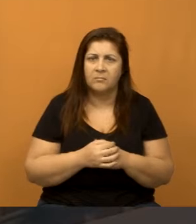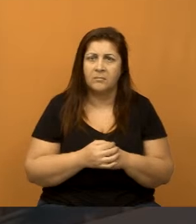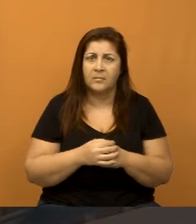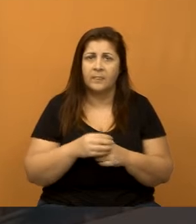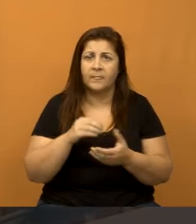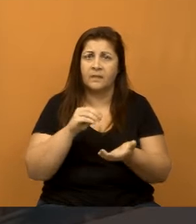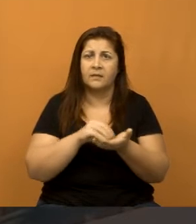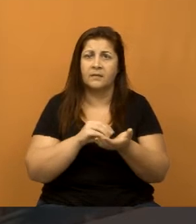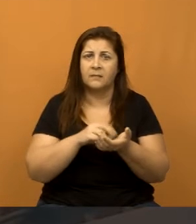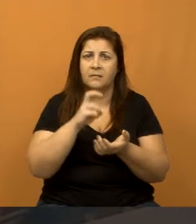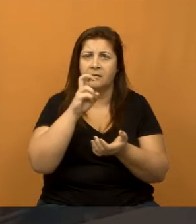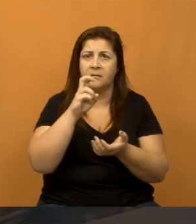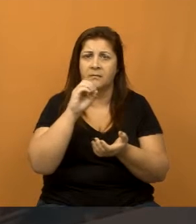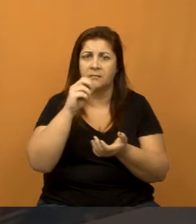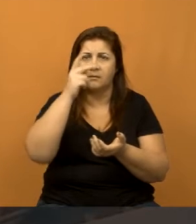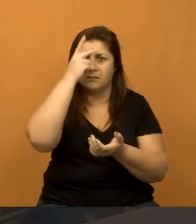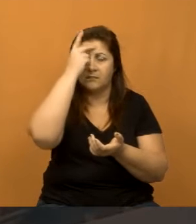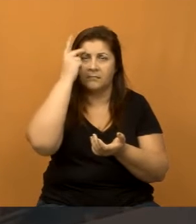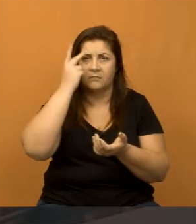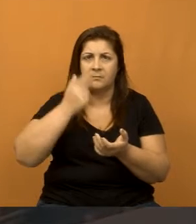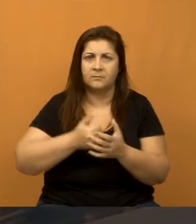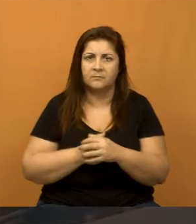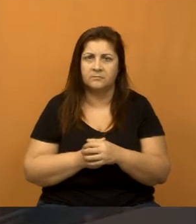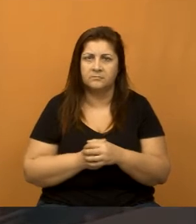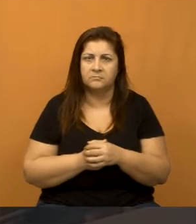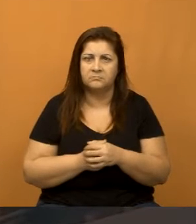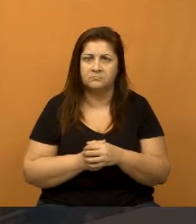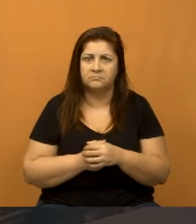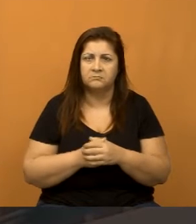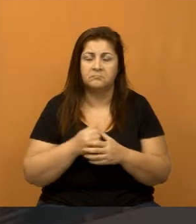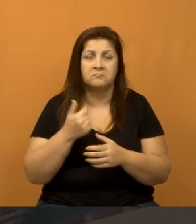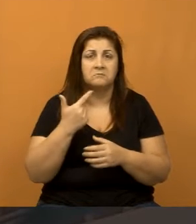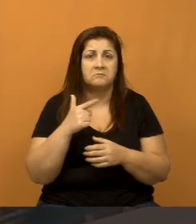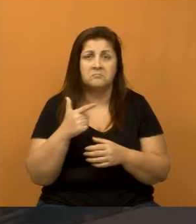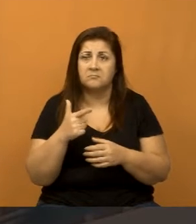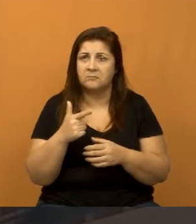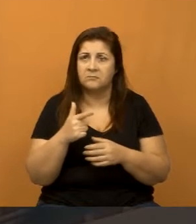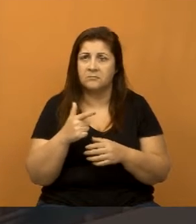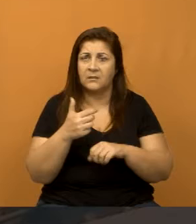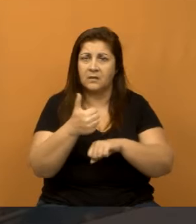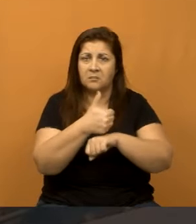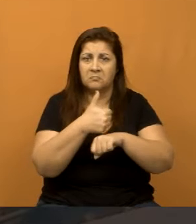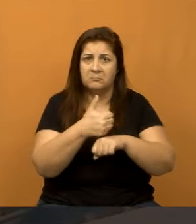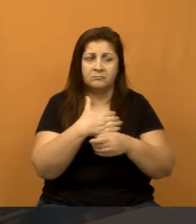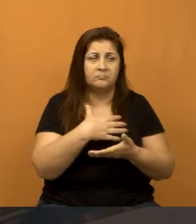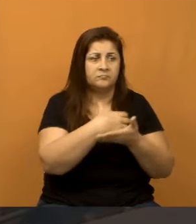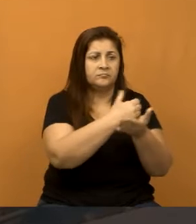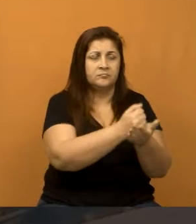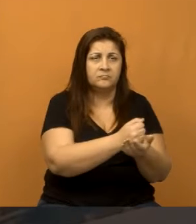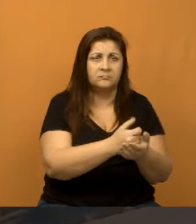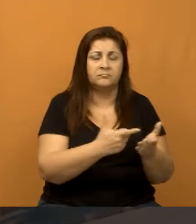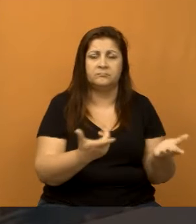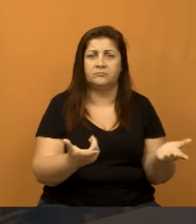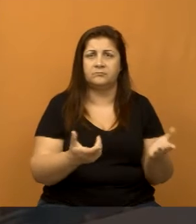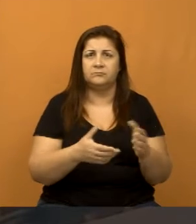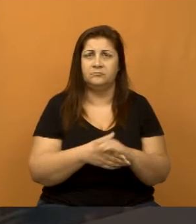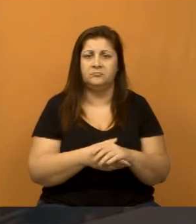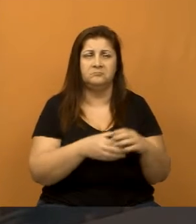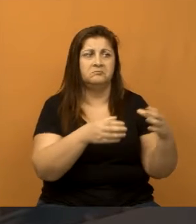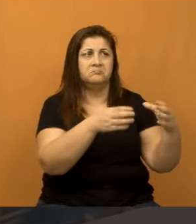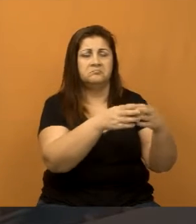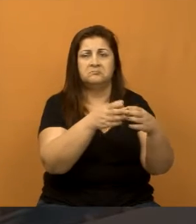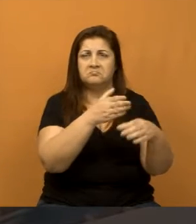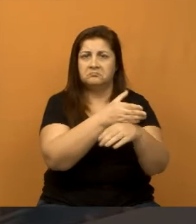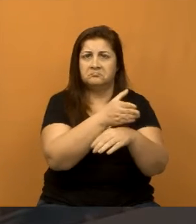menos. E eles não têm pessoas para entrar no Parque dos Sinos, no Jardim Leblon e no